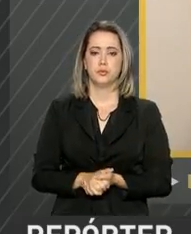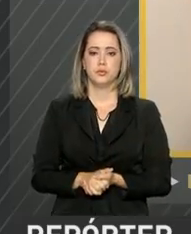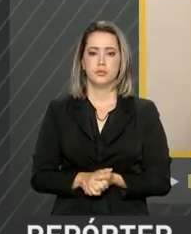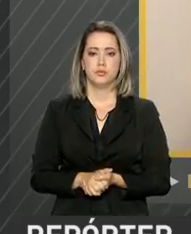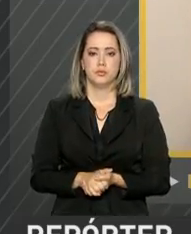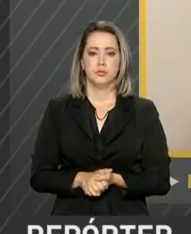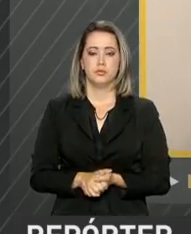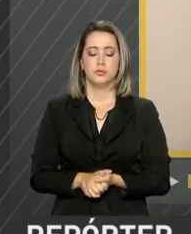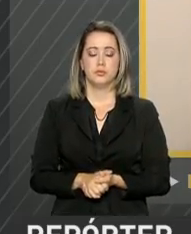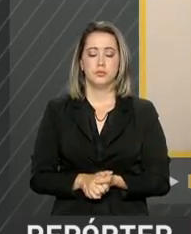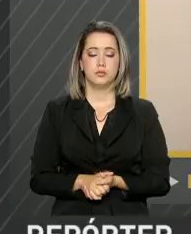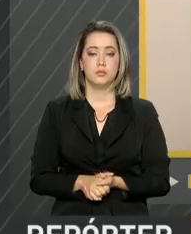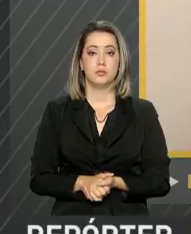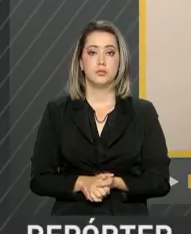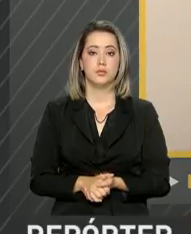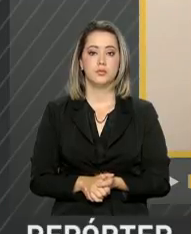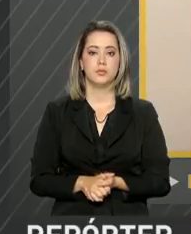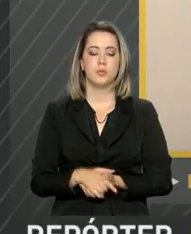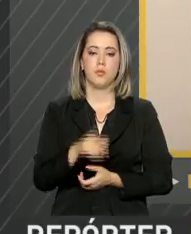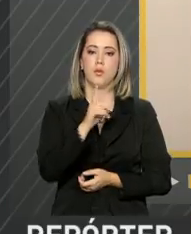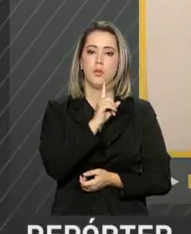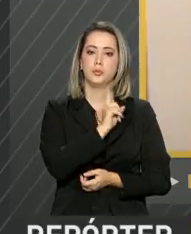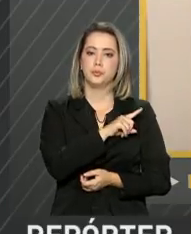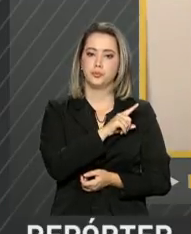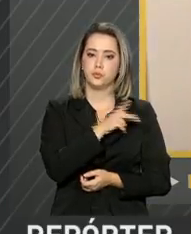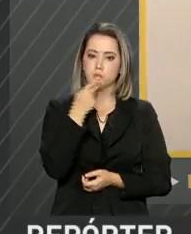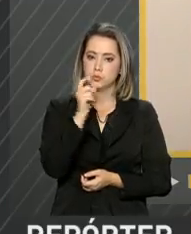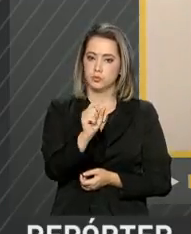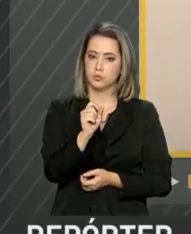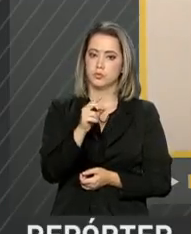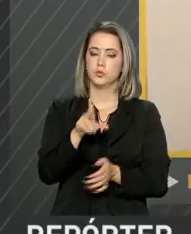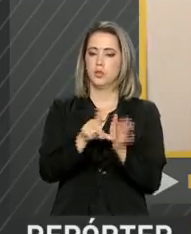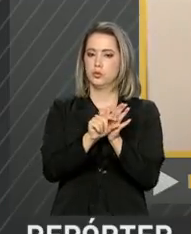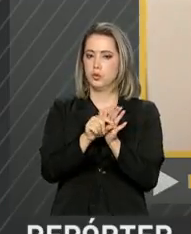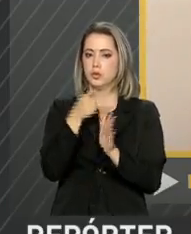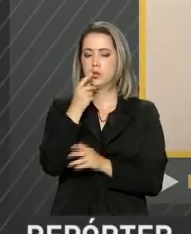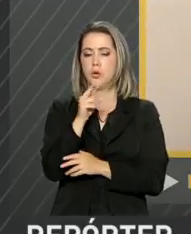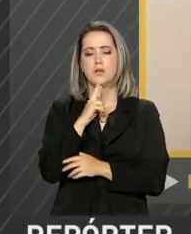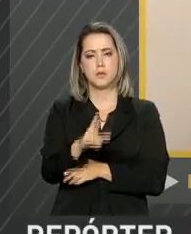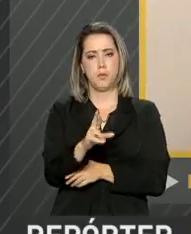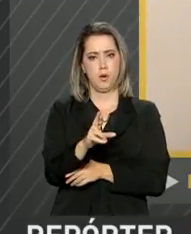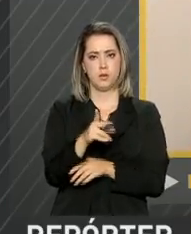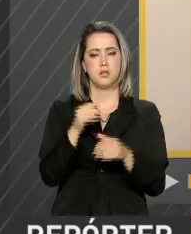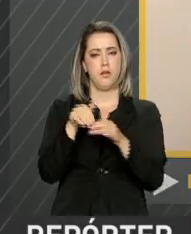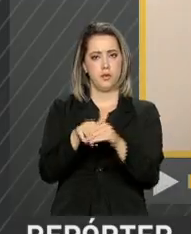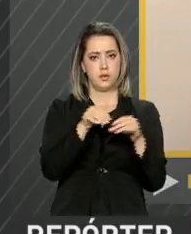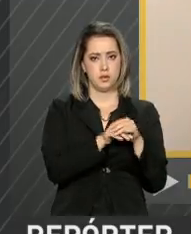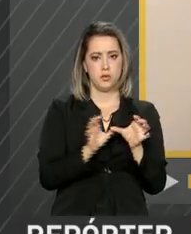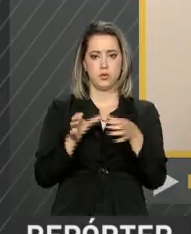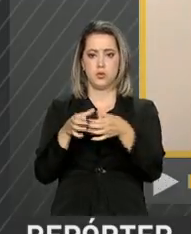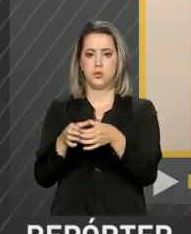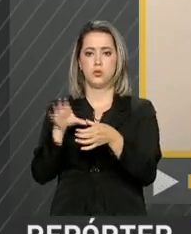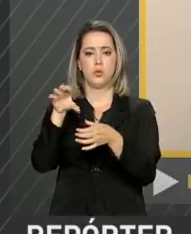O resultado da votação da reforma trabalhista hoje, na Comissão de